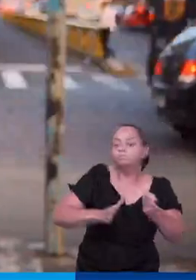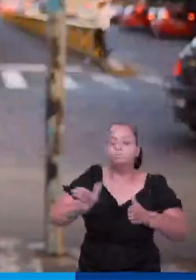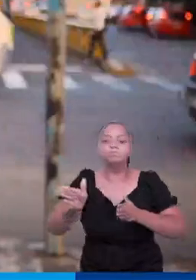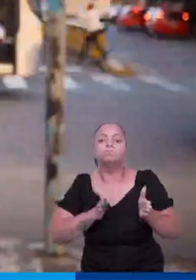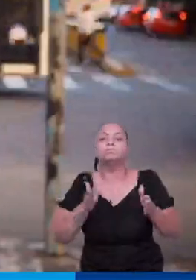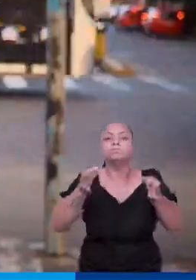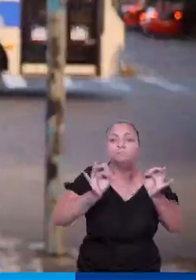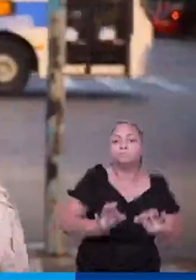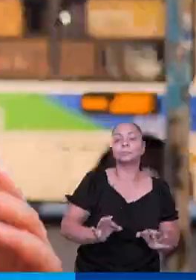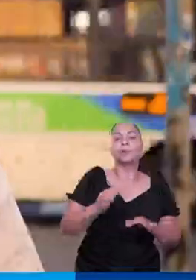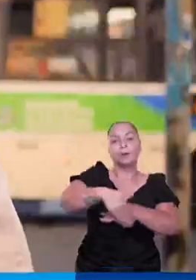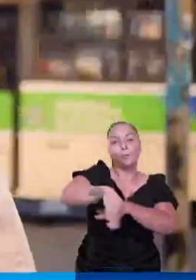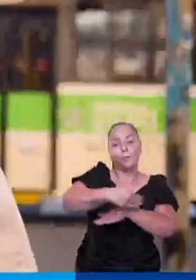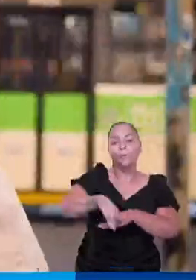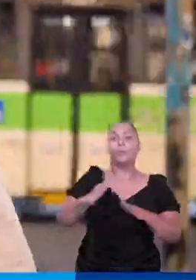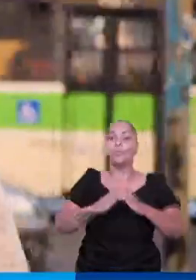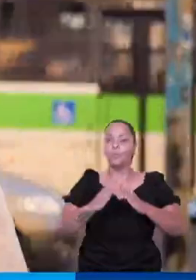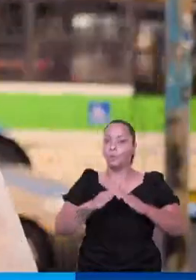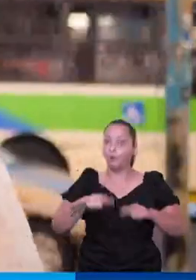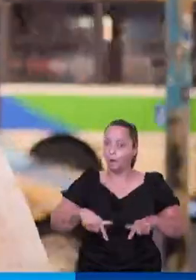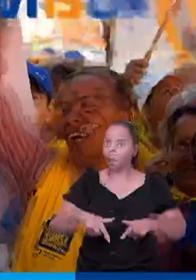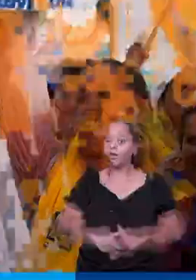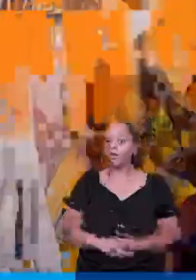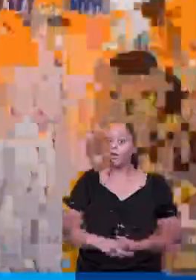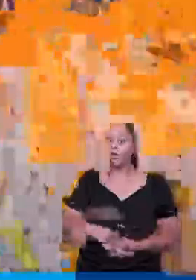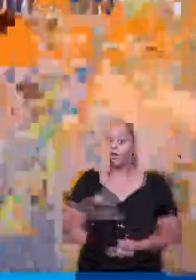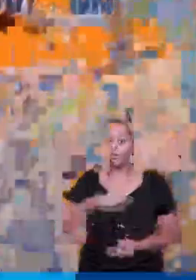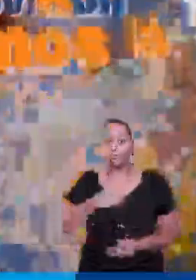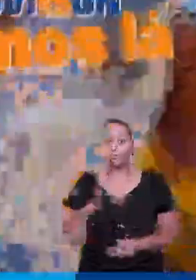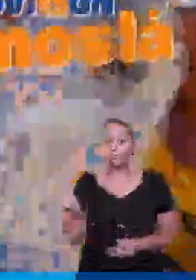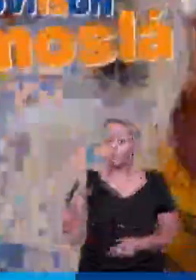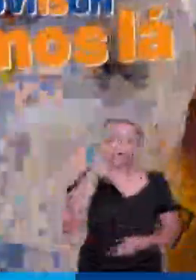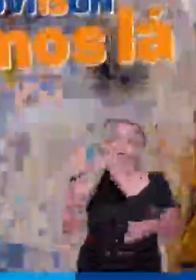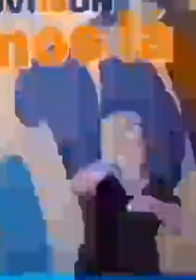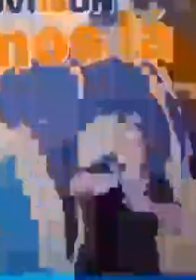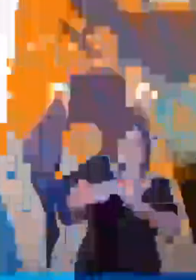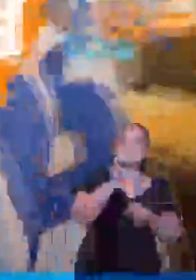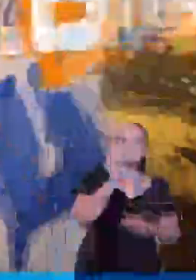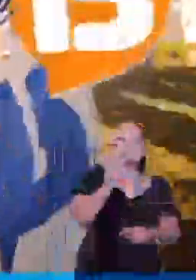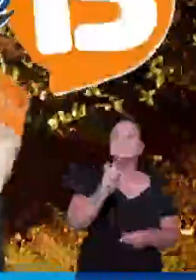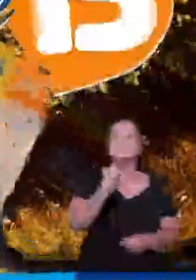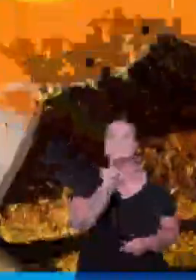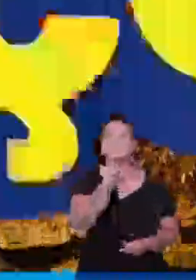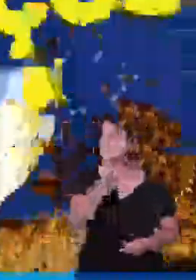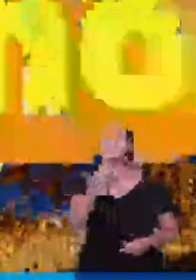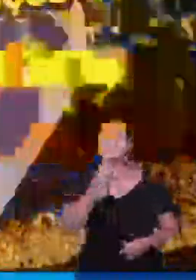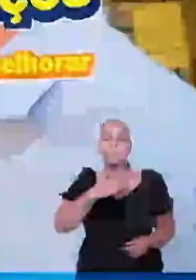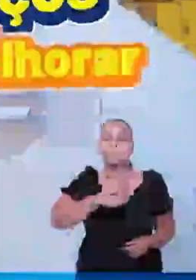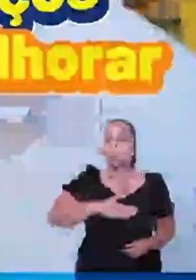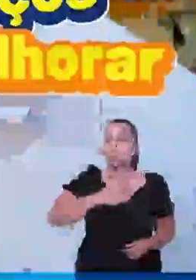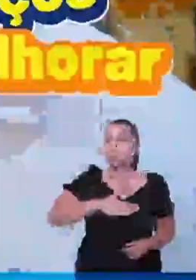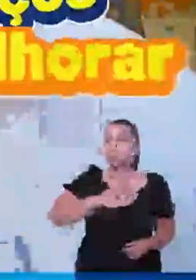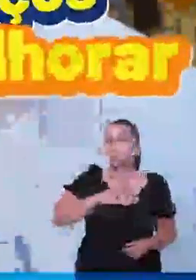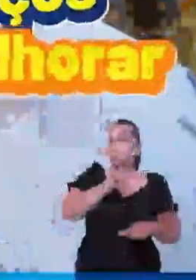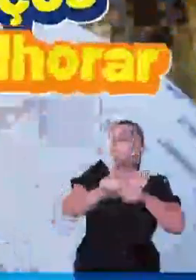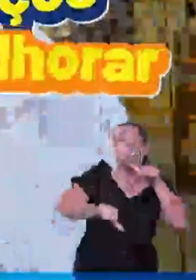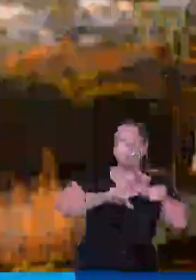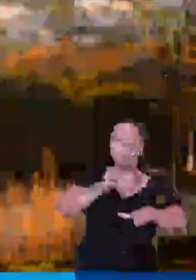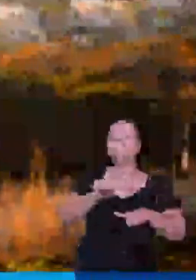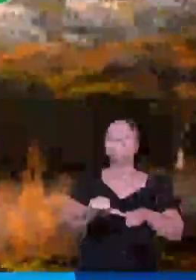urbana que Poços pode ter e que nós merecemos ter. Ulisses e Rovilson, vamos lá, vote no 15 que é para Poços